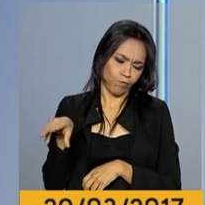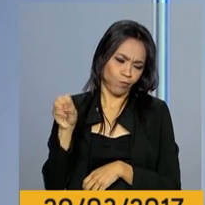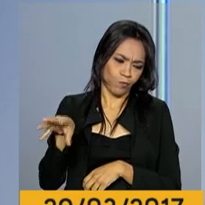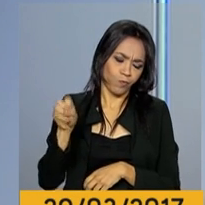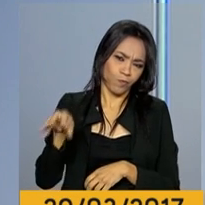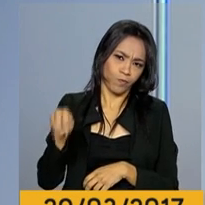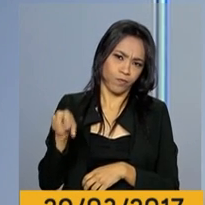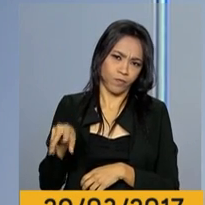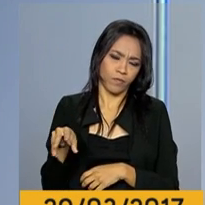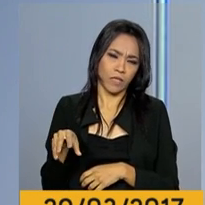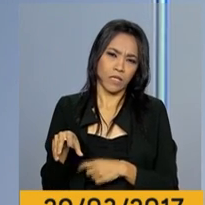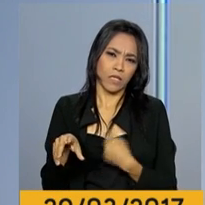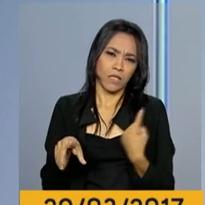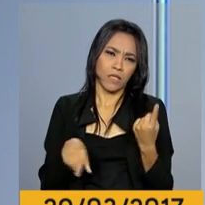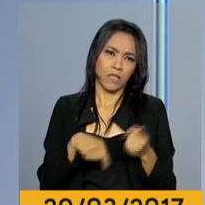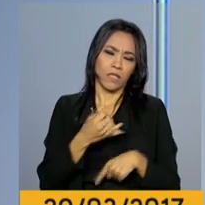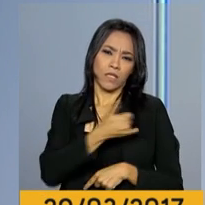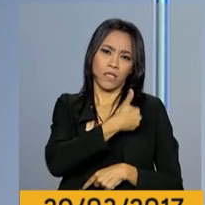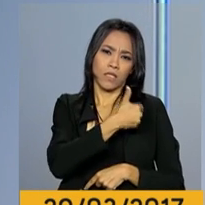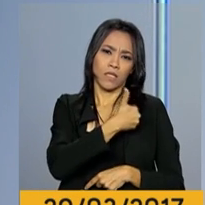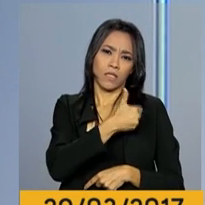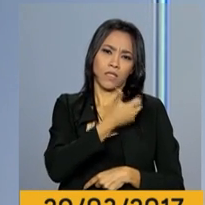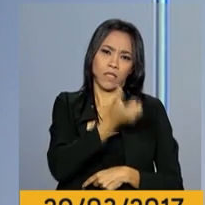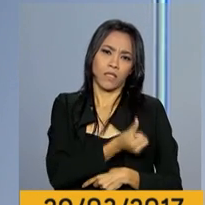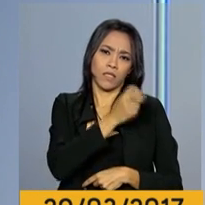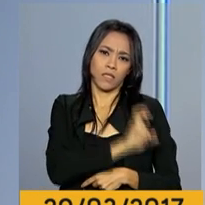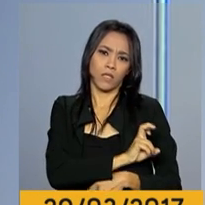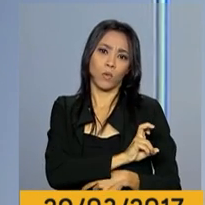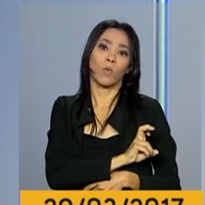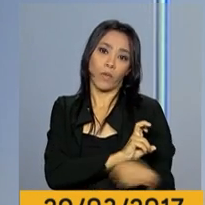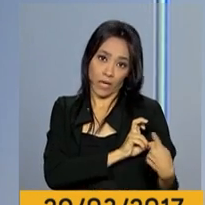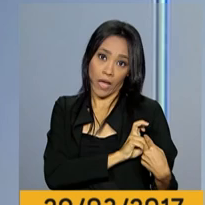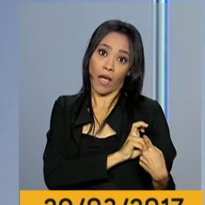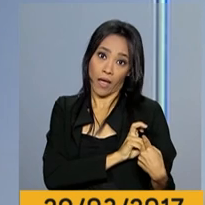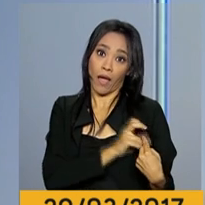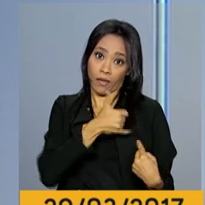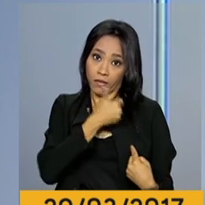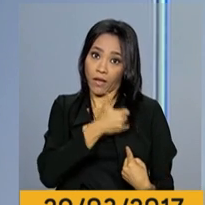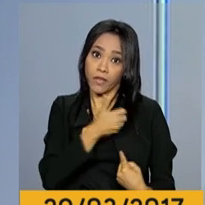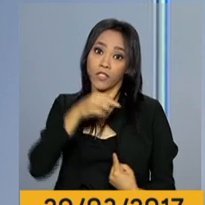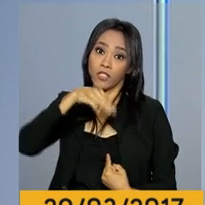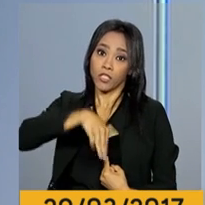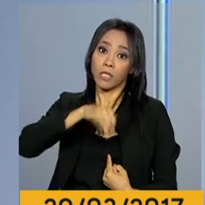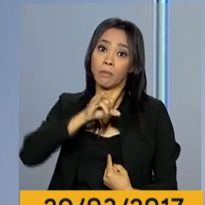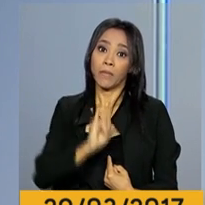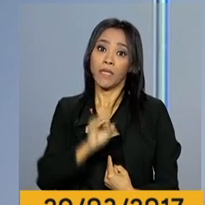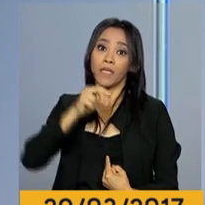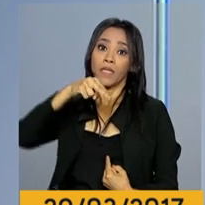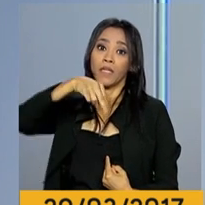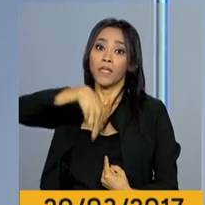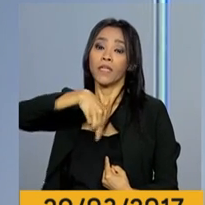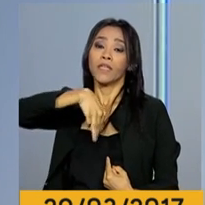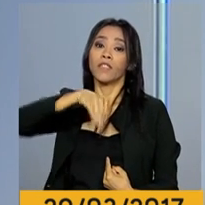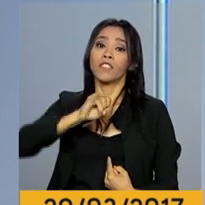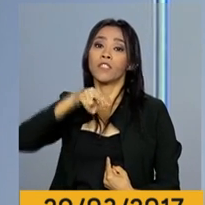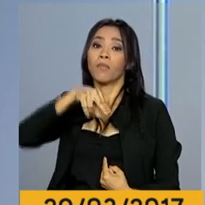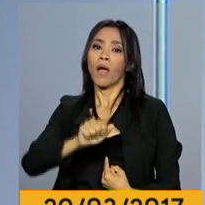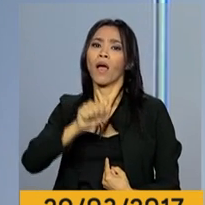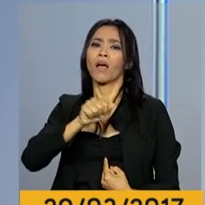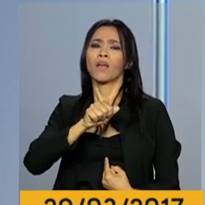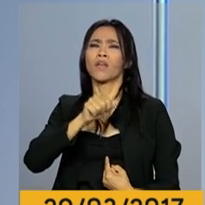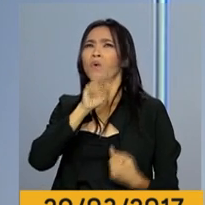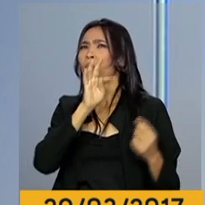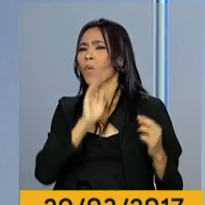e tendo 65 anos de idade que a idade mínima volto a dizer estabelecido em praticamente todos os países